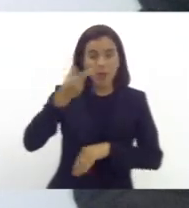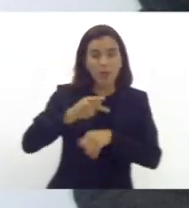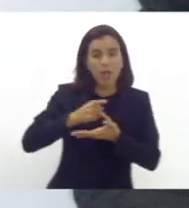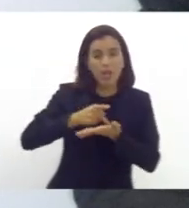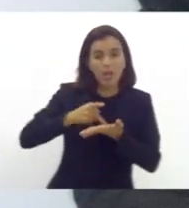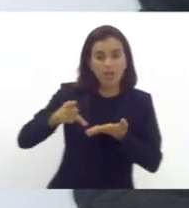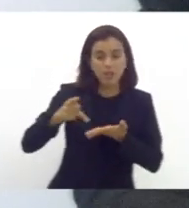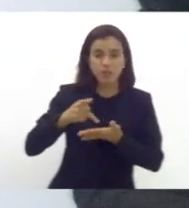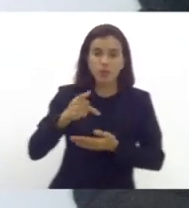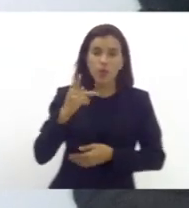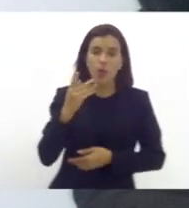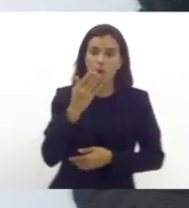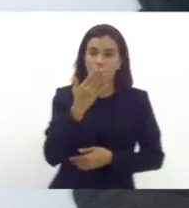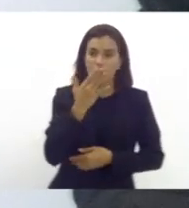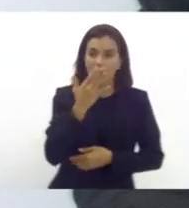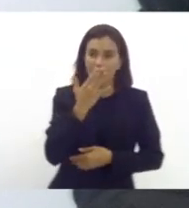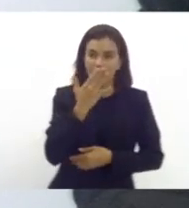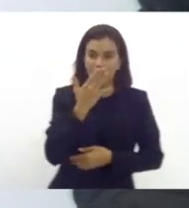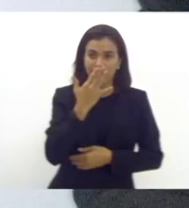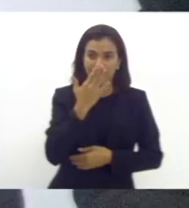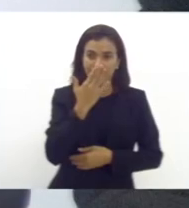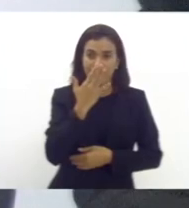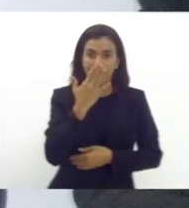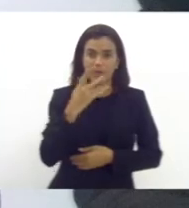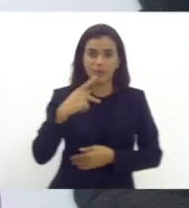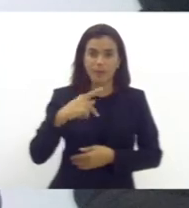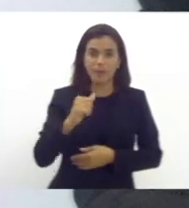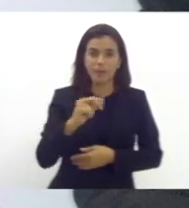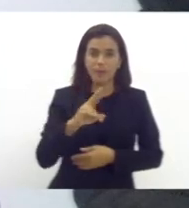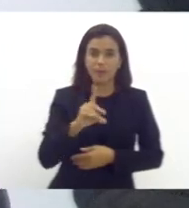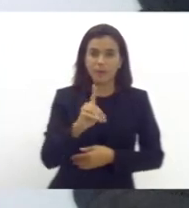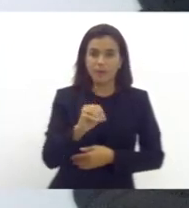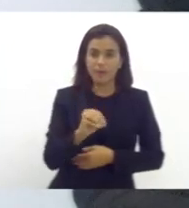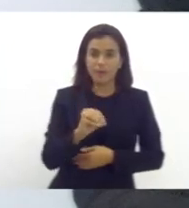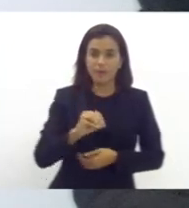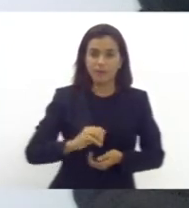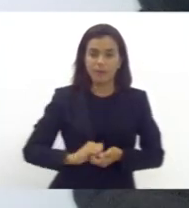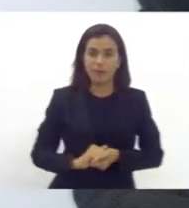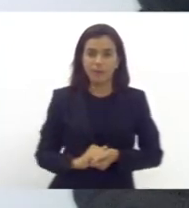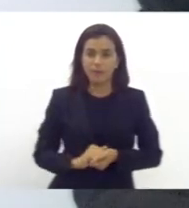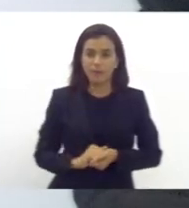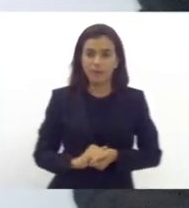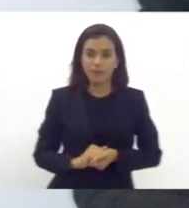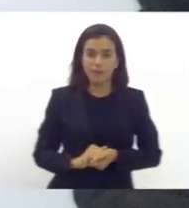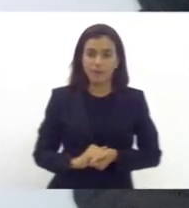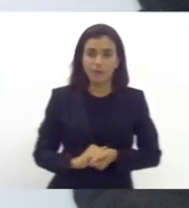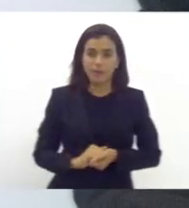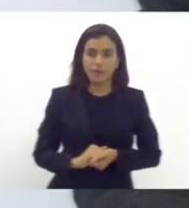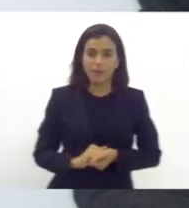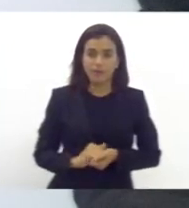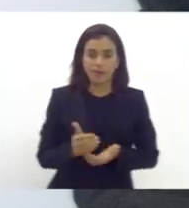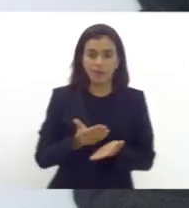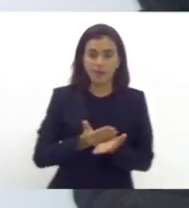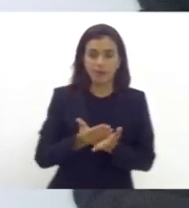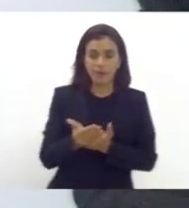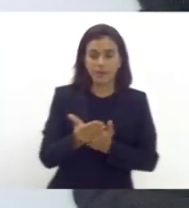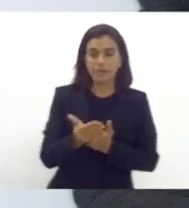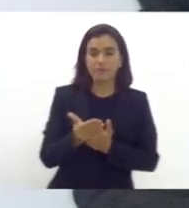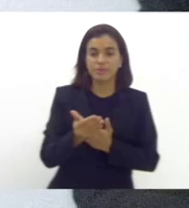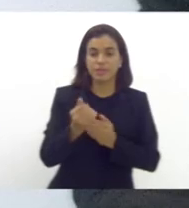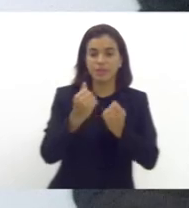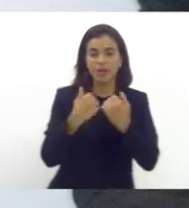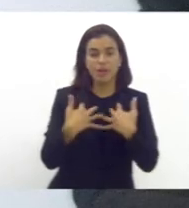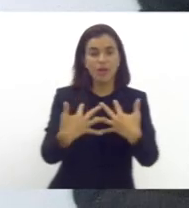parda tô de blaz ca e estamos dando início a audiência públ da